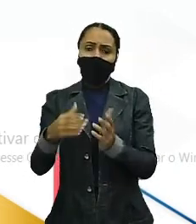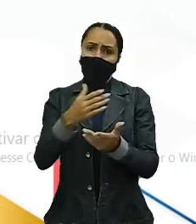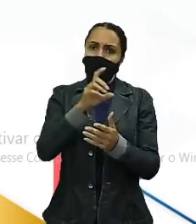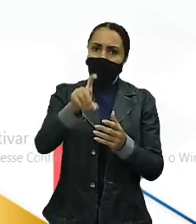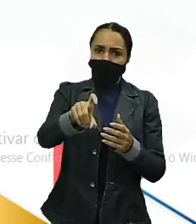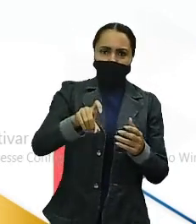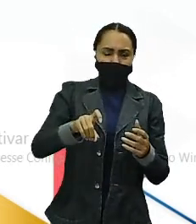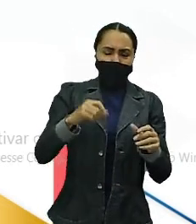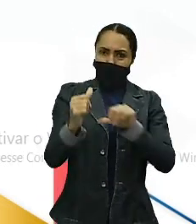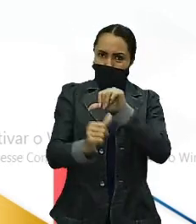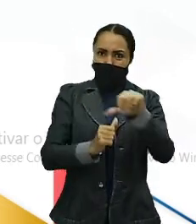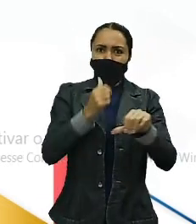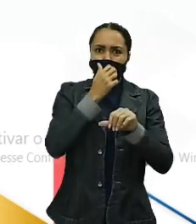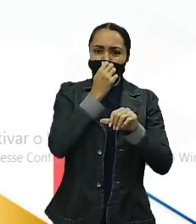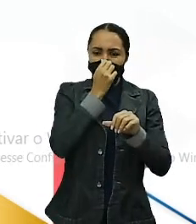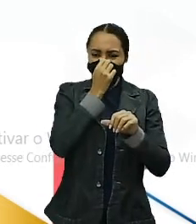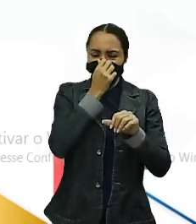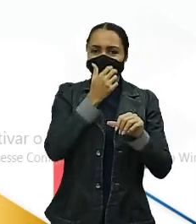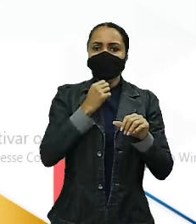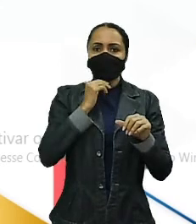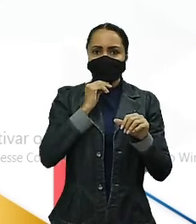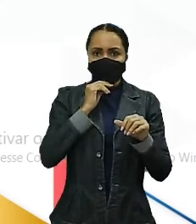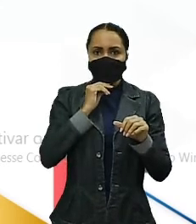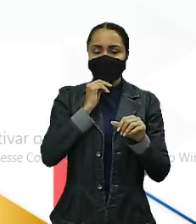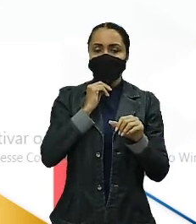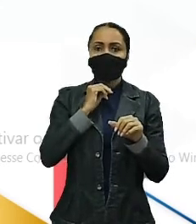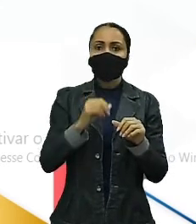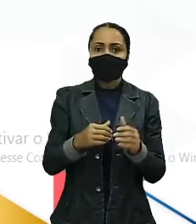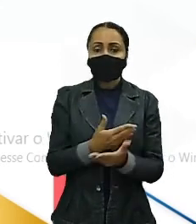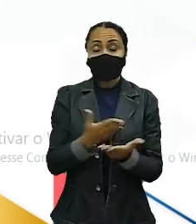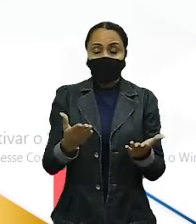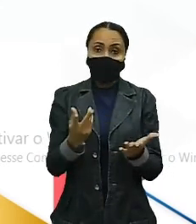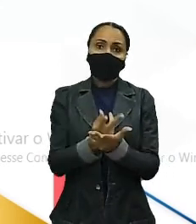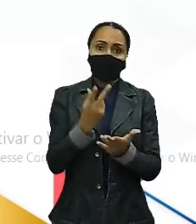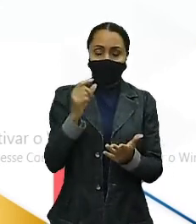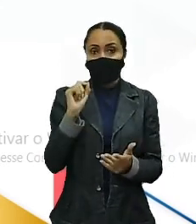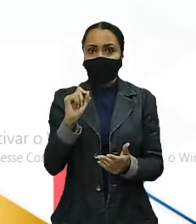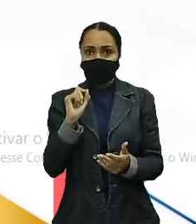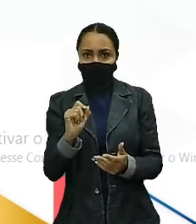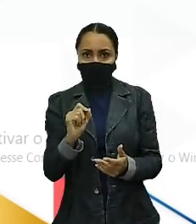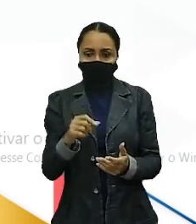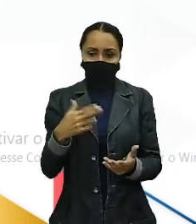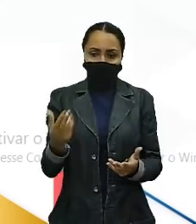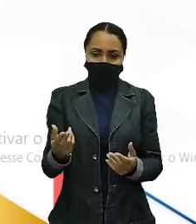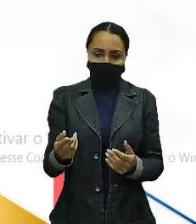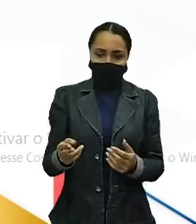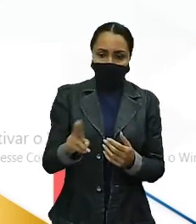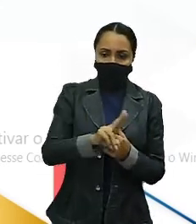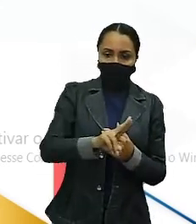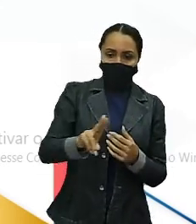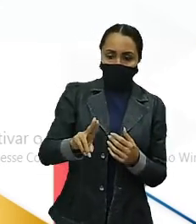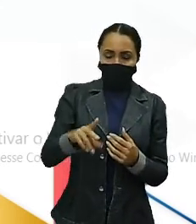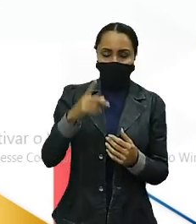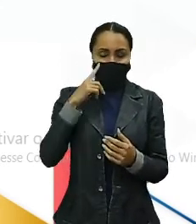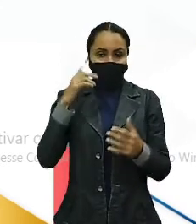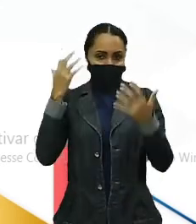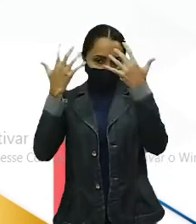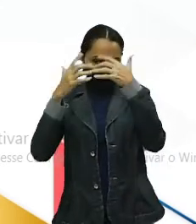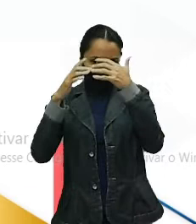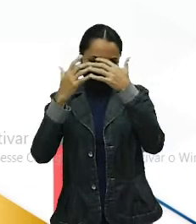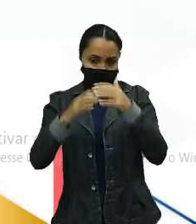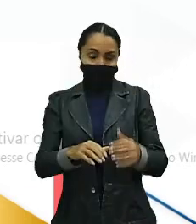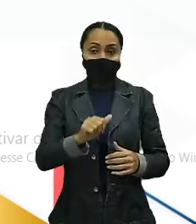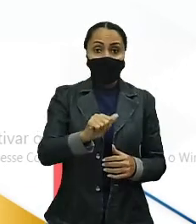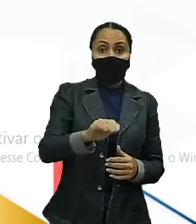que mudou, tá vendo? Percebeu aí? Então, isso que acontece. E a gente chama isso de reflexão. Tanto a partir do eixo